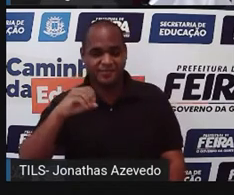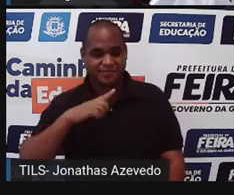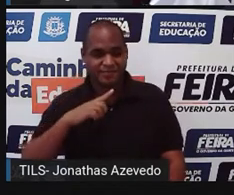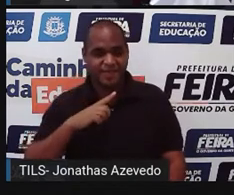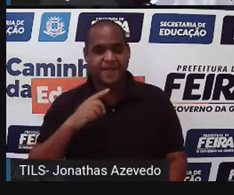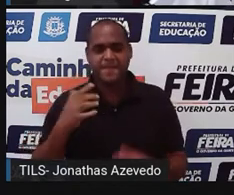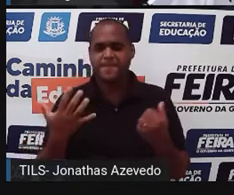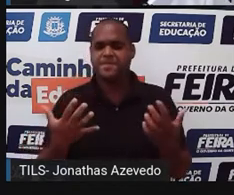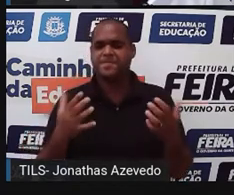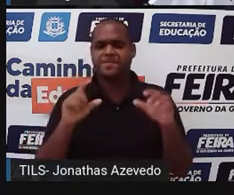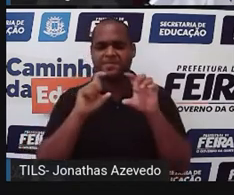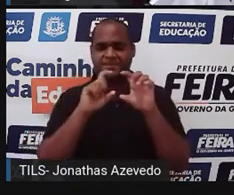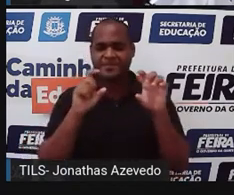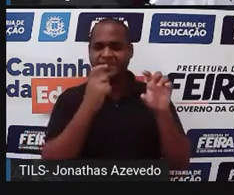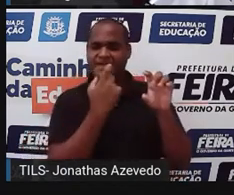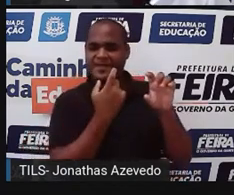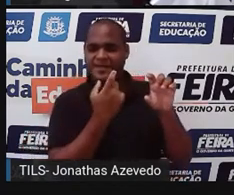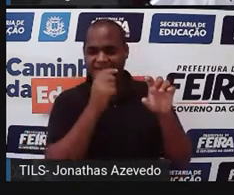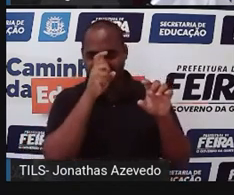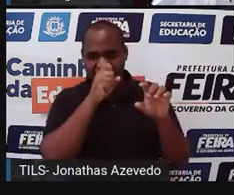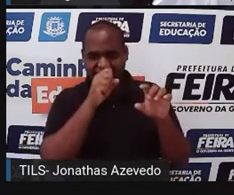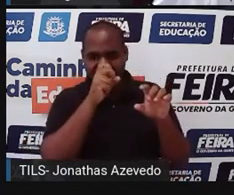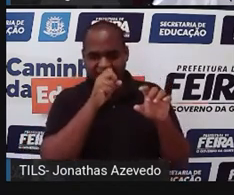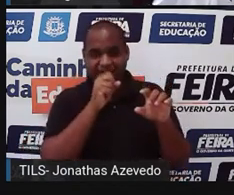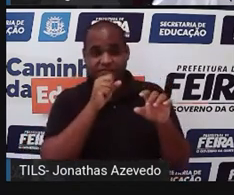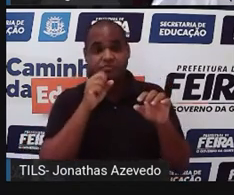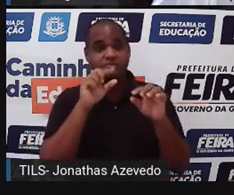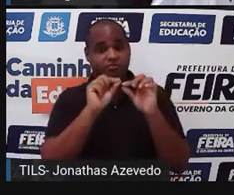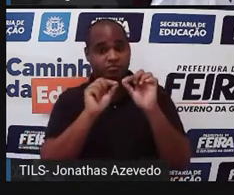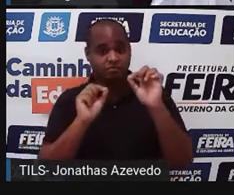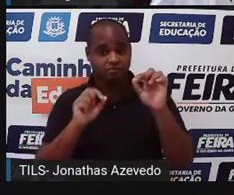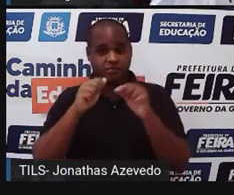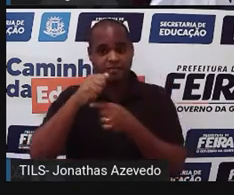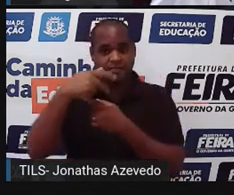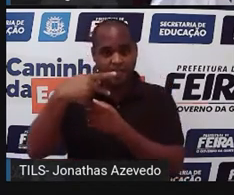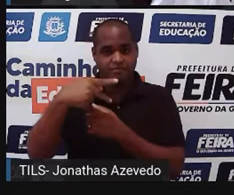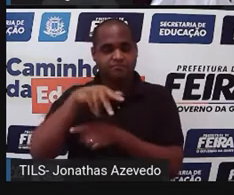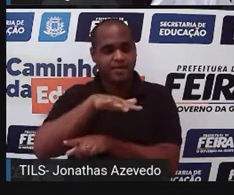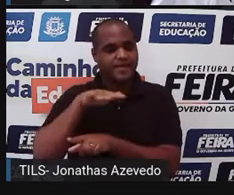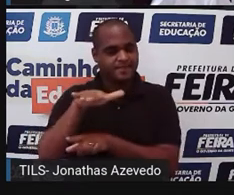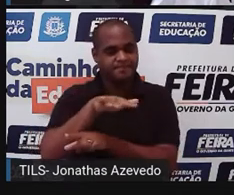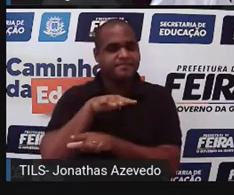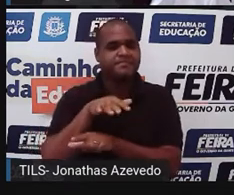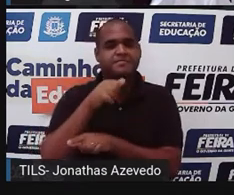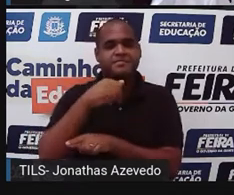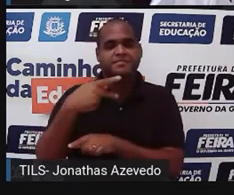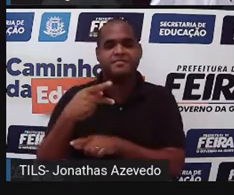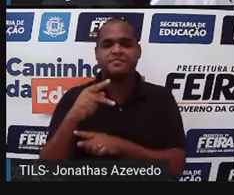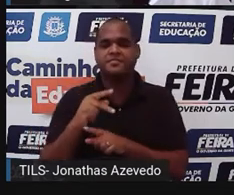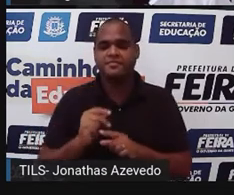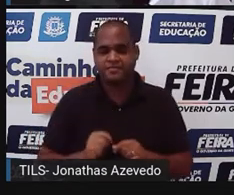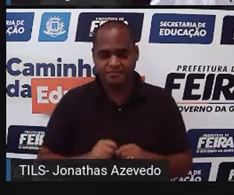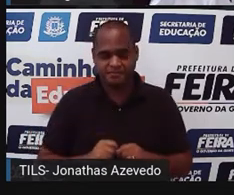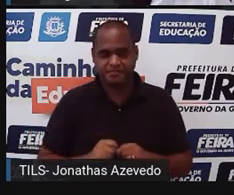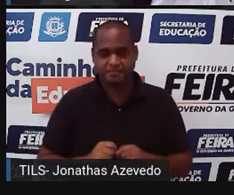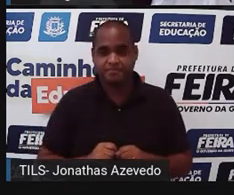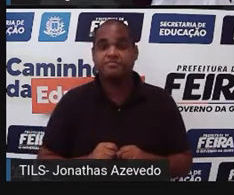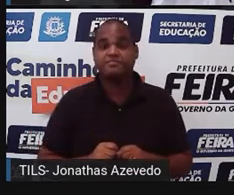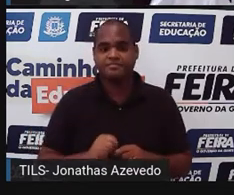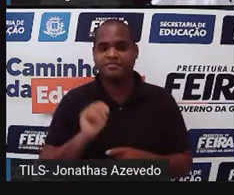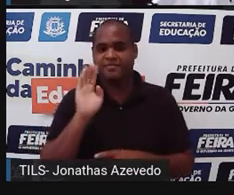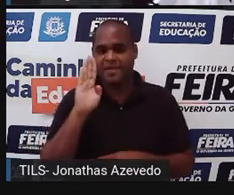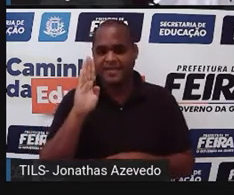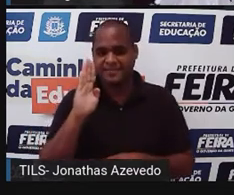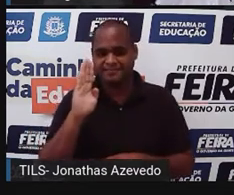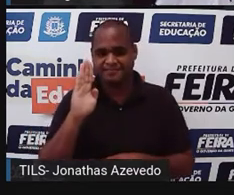paralelogramos a área do paralelogramo que eu tô chamando de apê e é igual a você pegar a medida